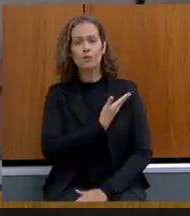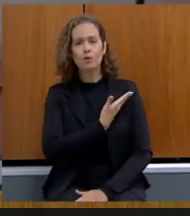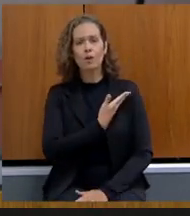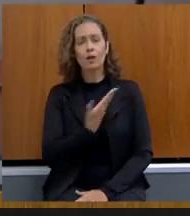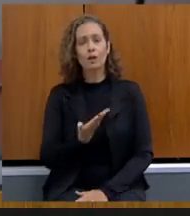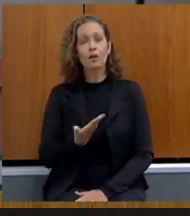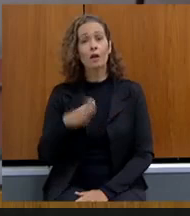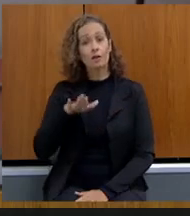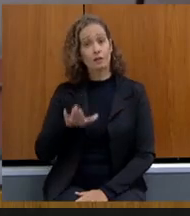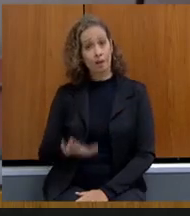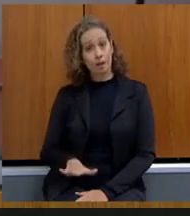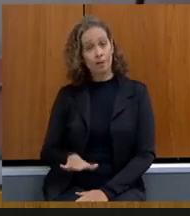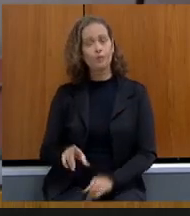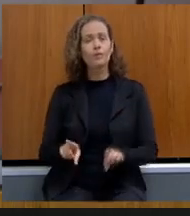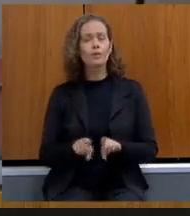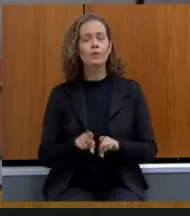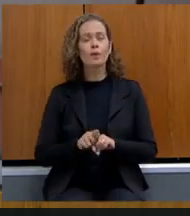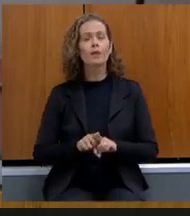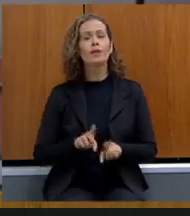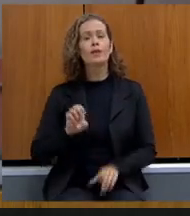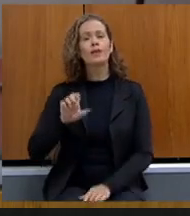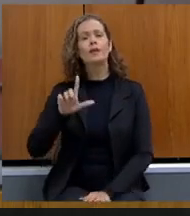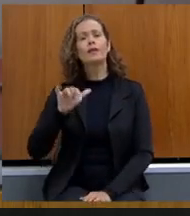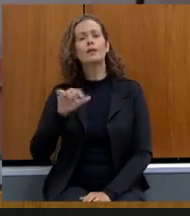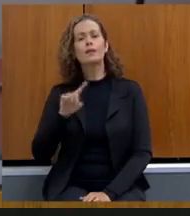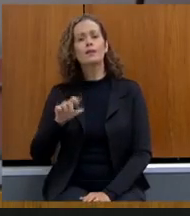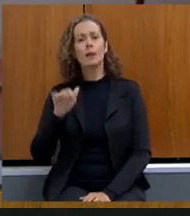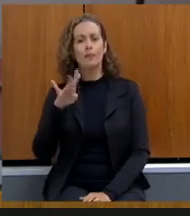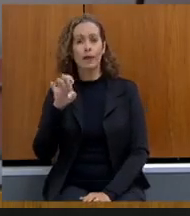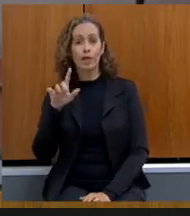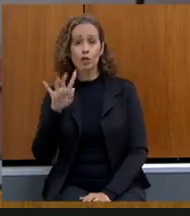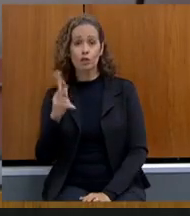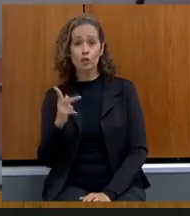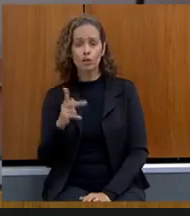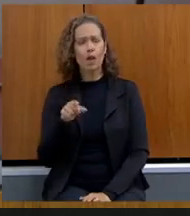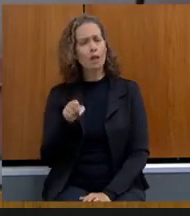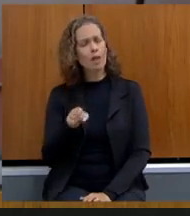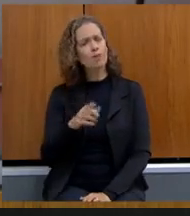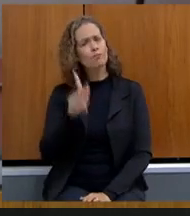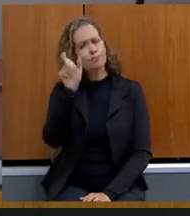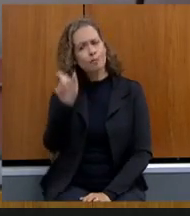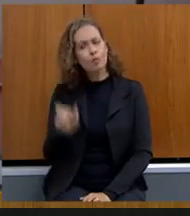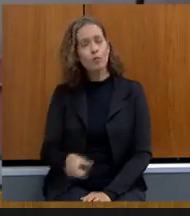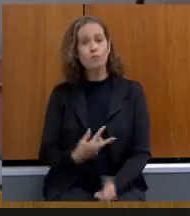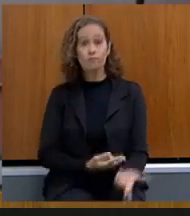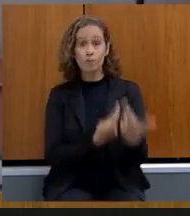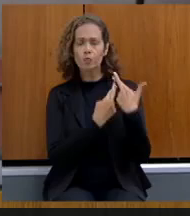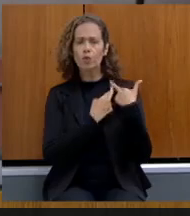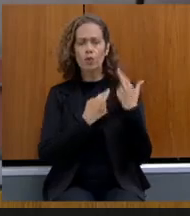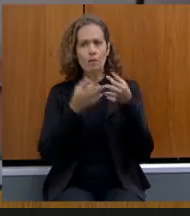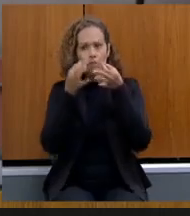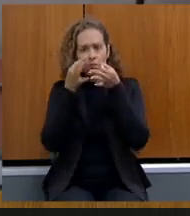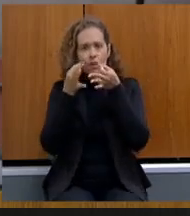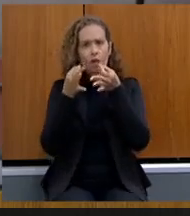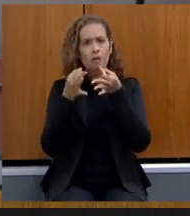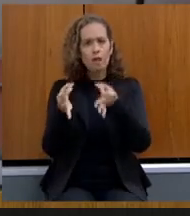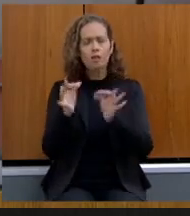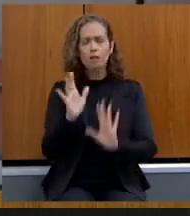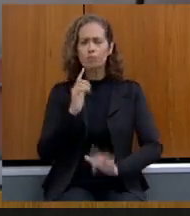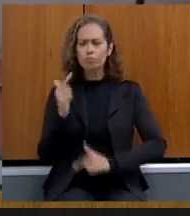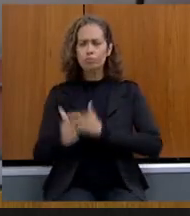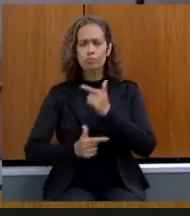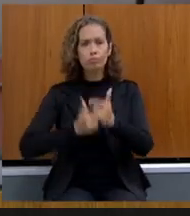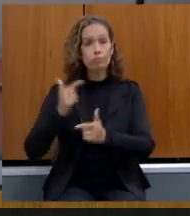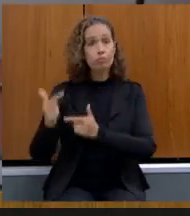julgar hoje à tarde né que é uma pessoa muito responsável e muito muito muito atenta sempre a trabalhar